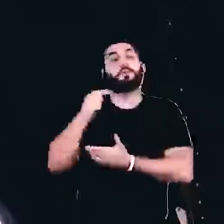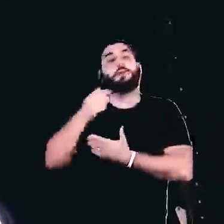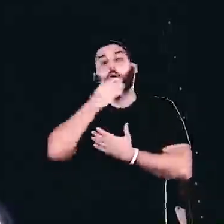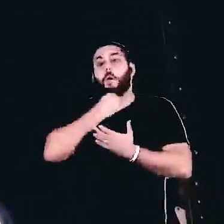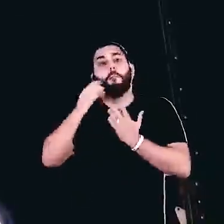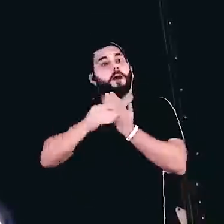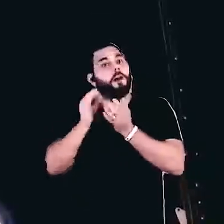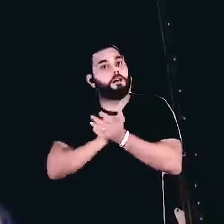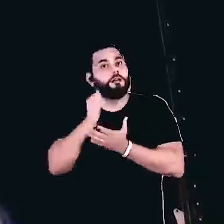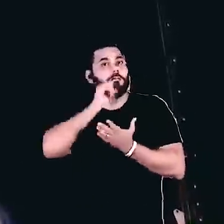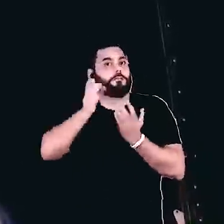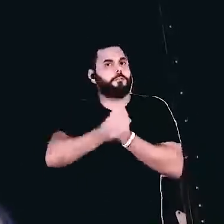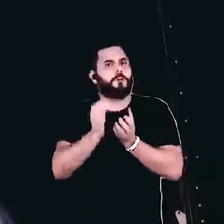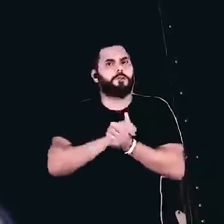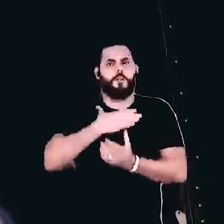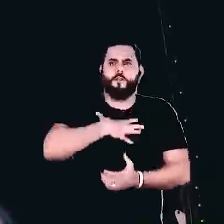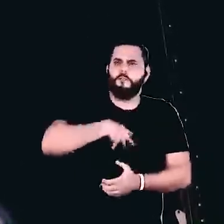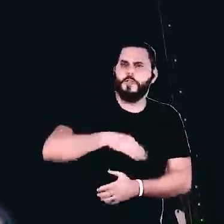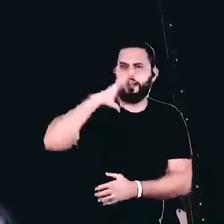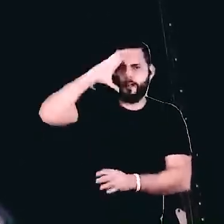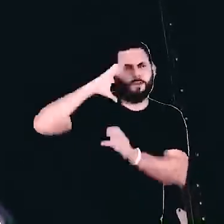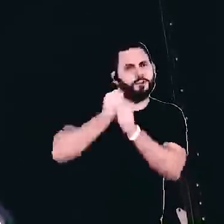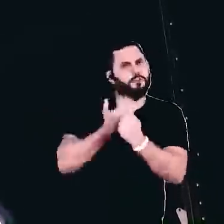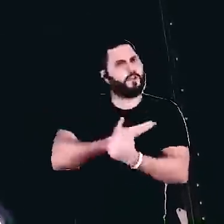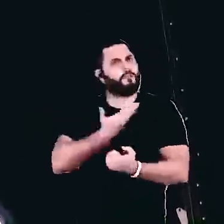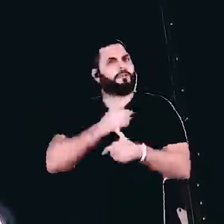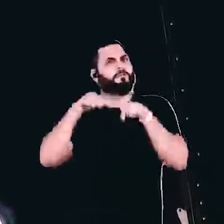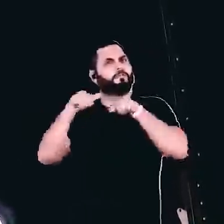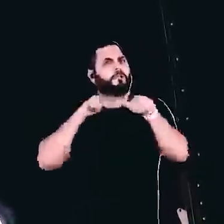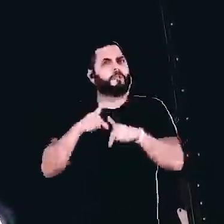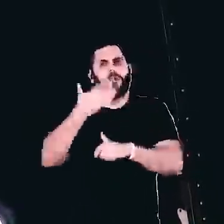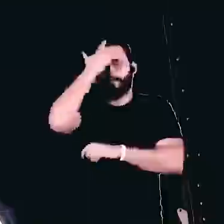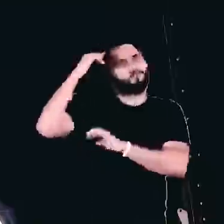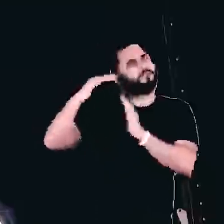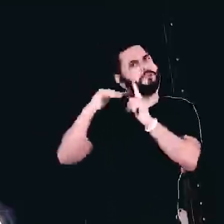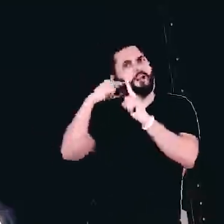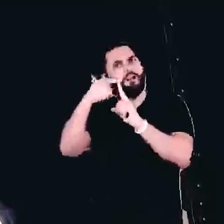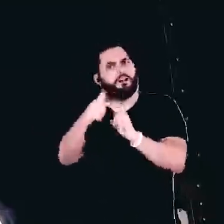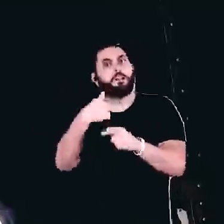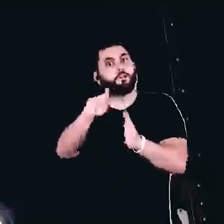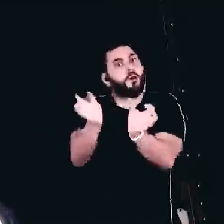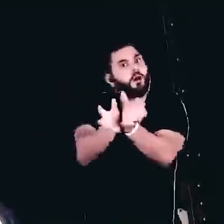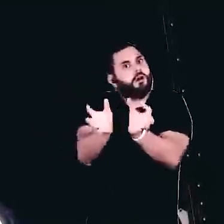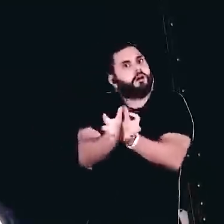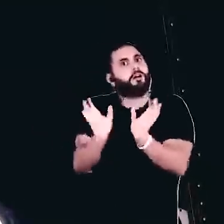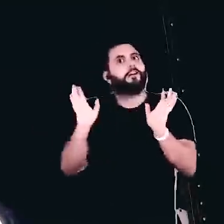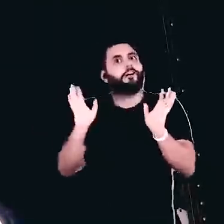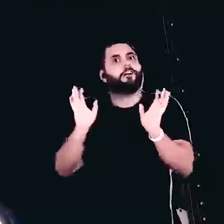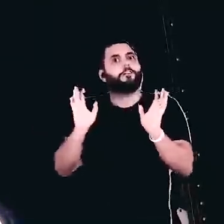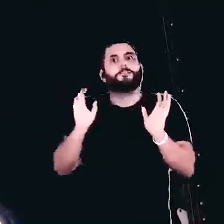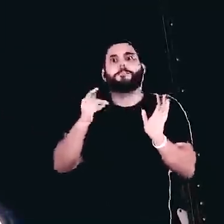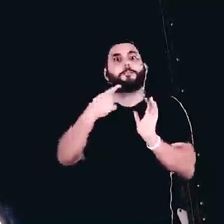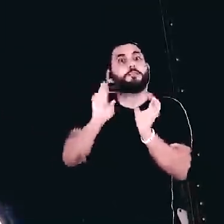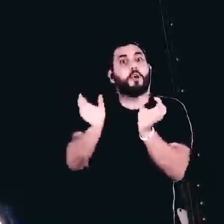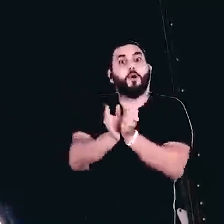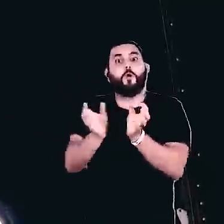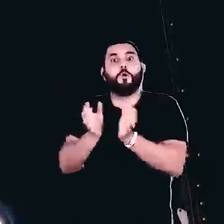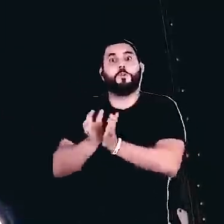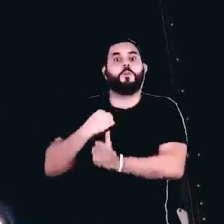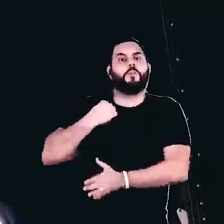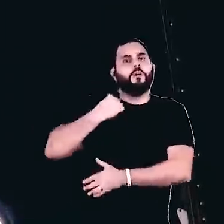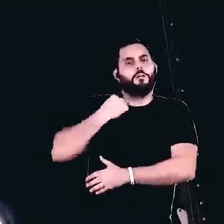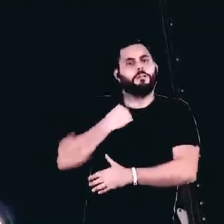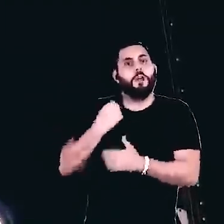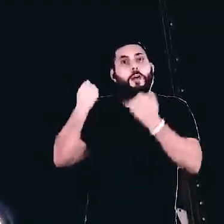com sua esposa, com seus filhos, com seu chefe, com seus colegas de trabalho, com as pessoas da sua igreja, da sua célula, do seu grupo de